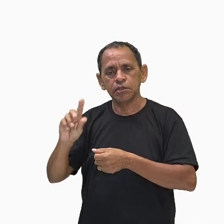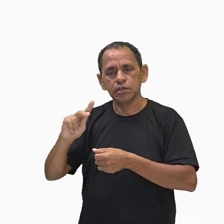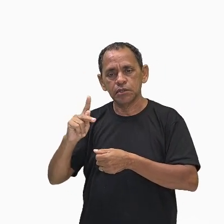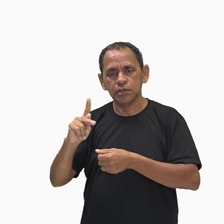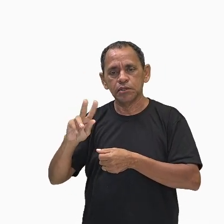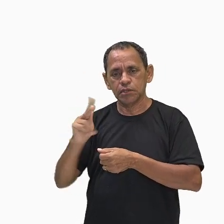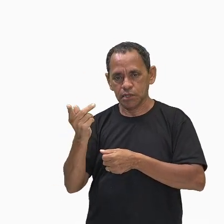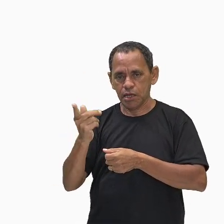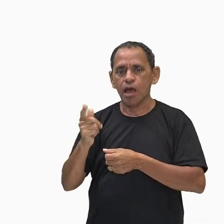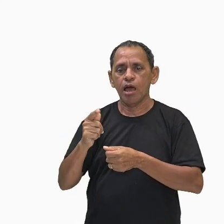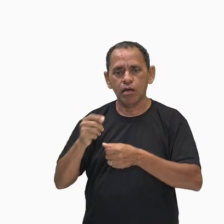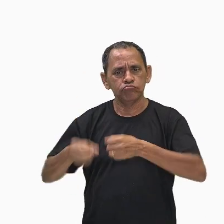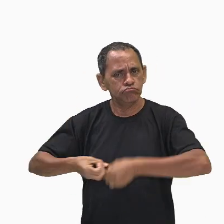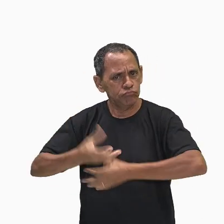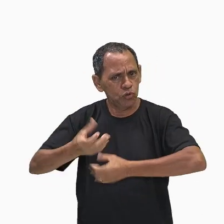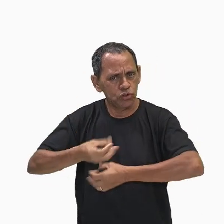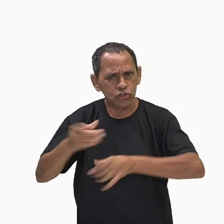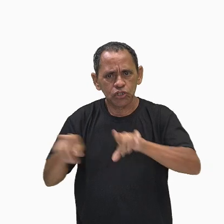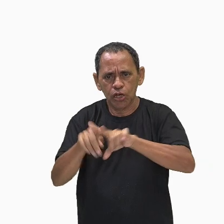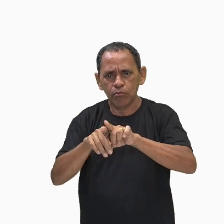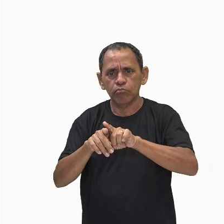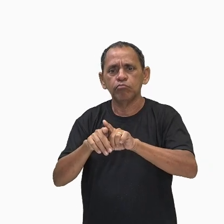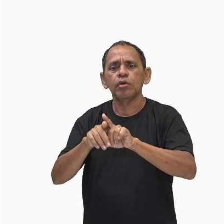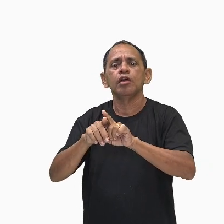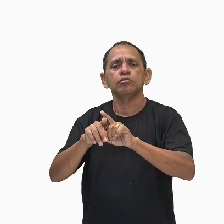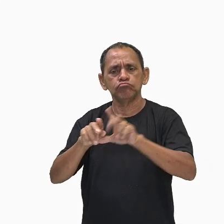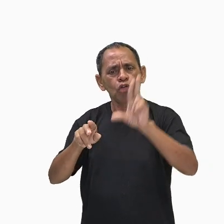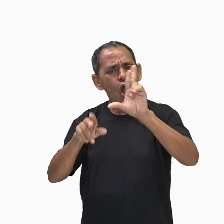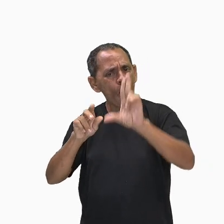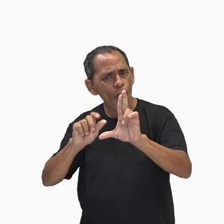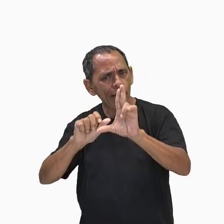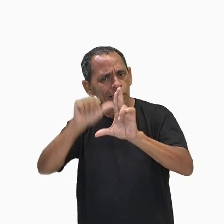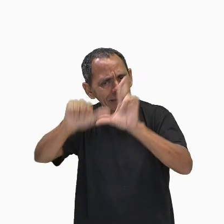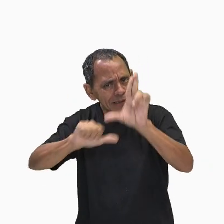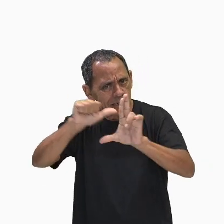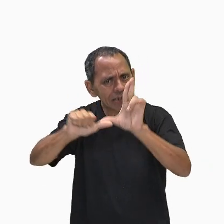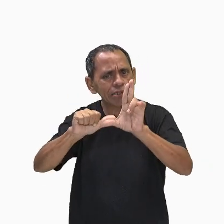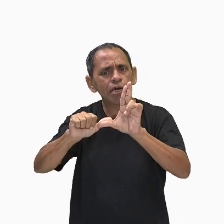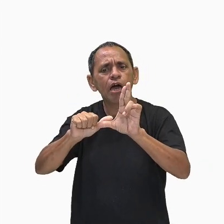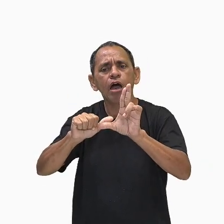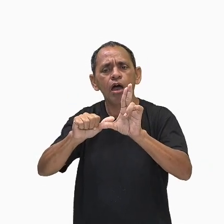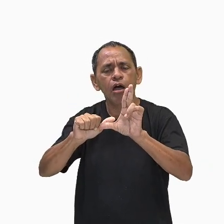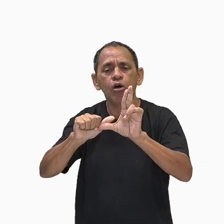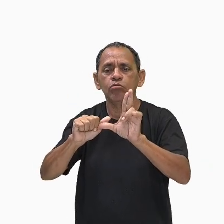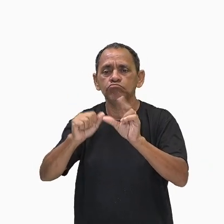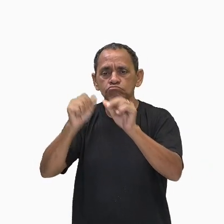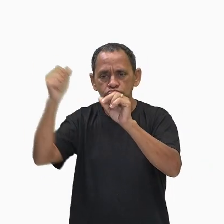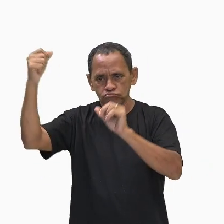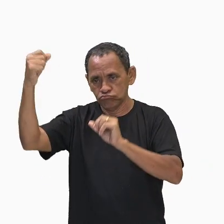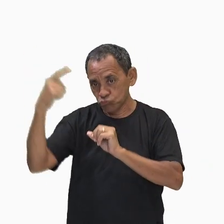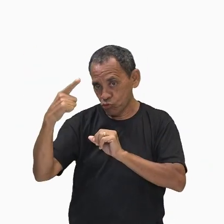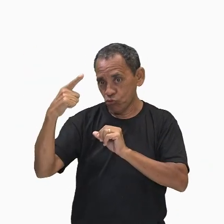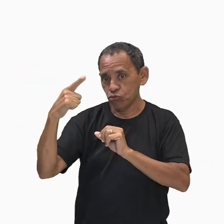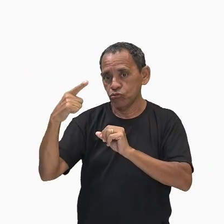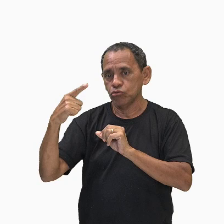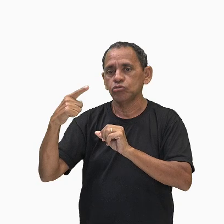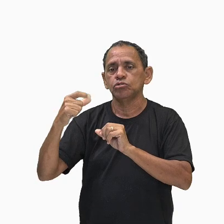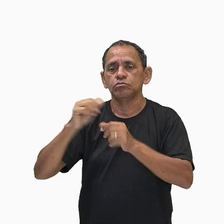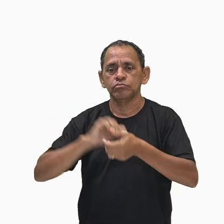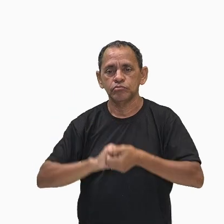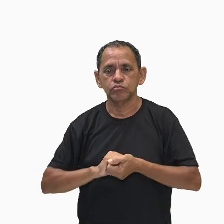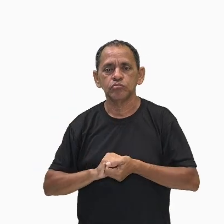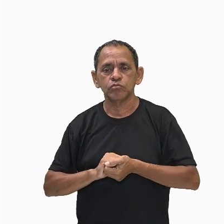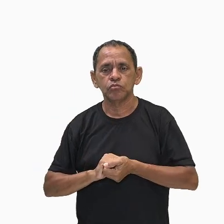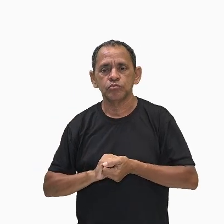produzidos com reação na presença de luz. E nessa fase, eles vão ser utilizados para